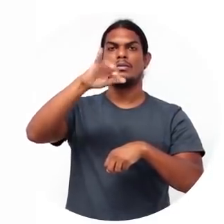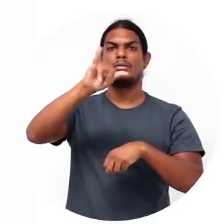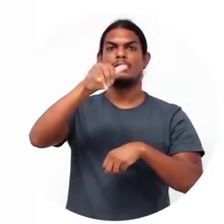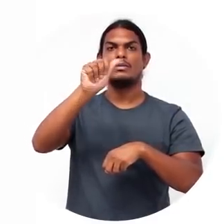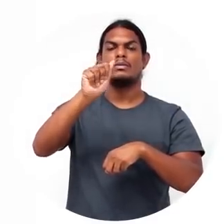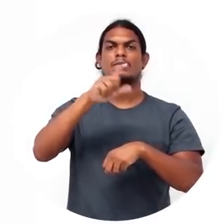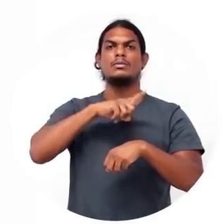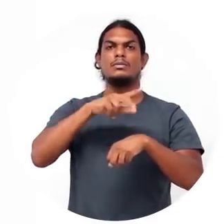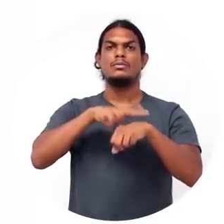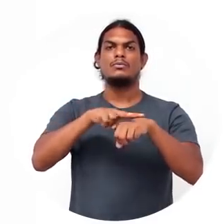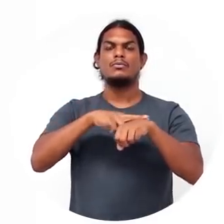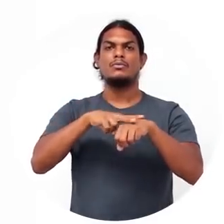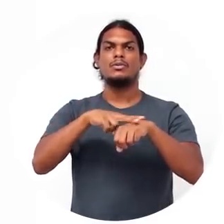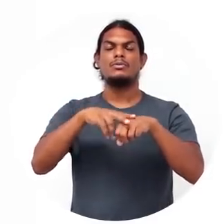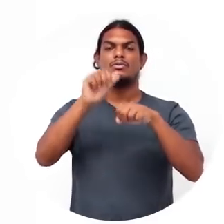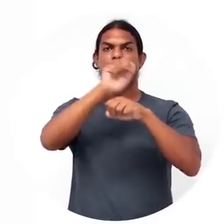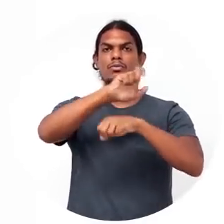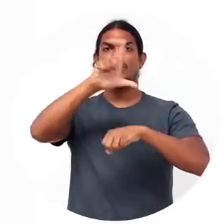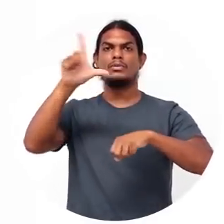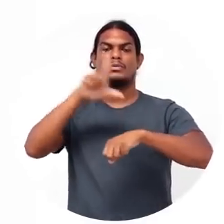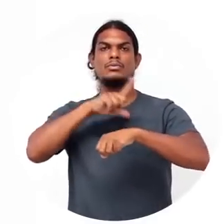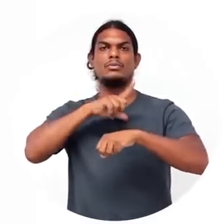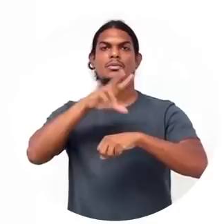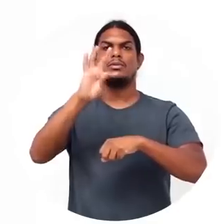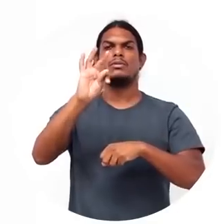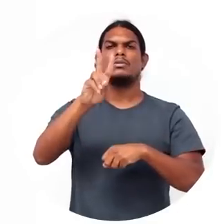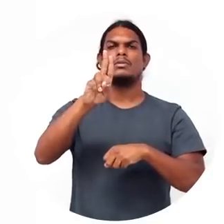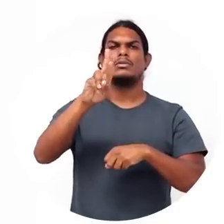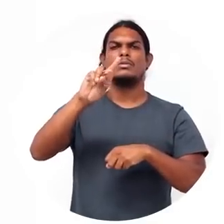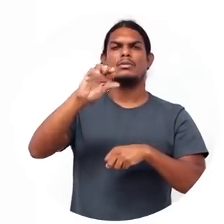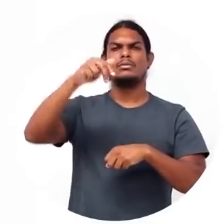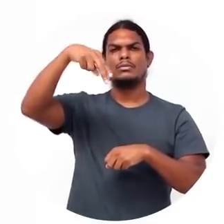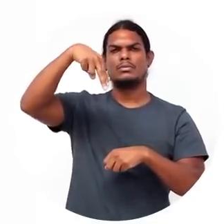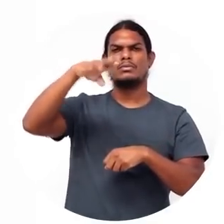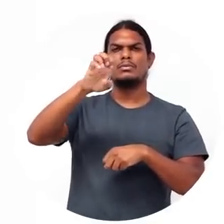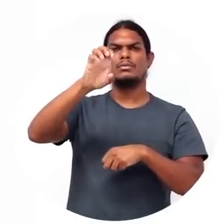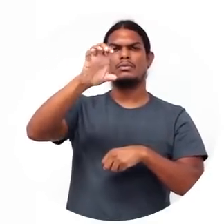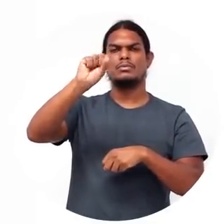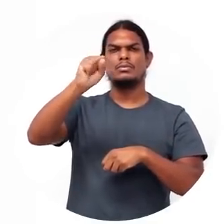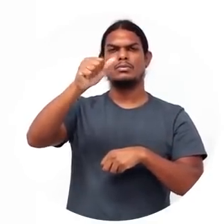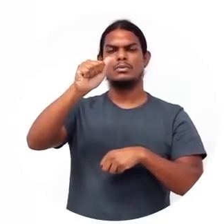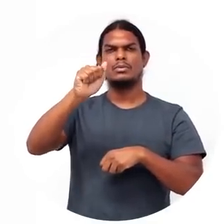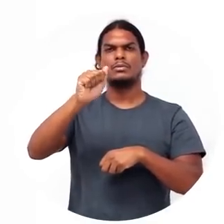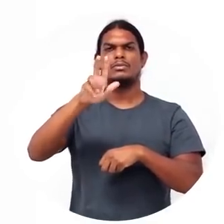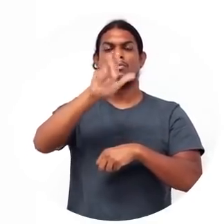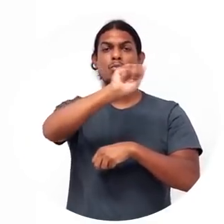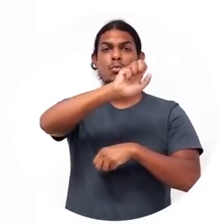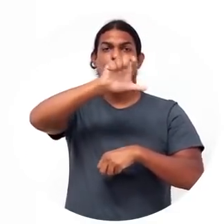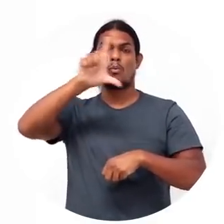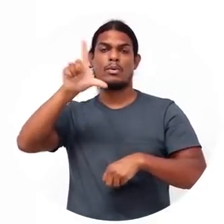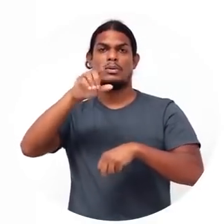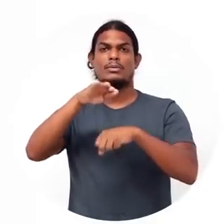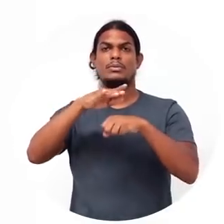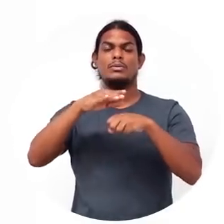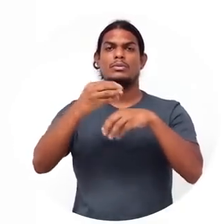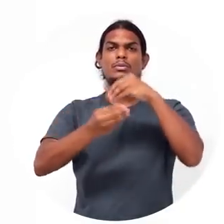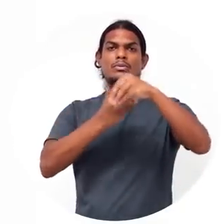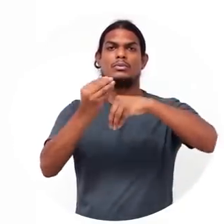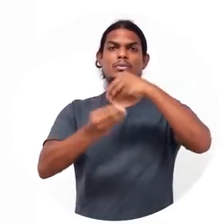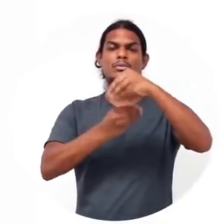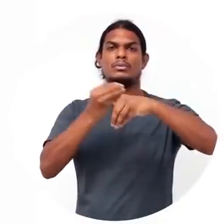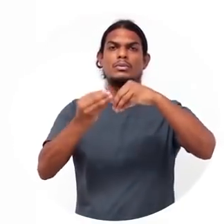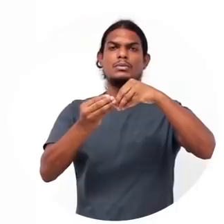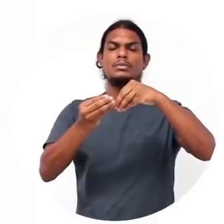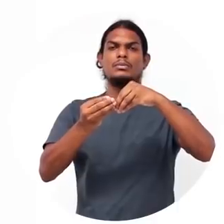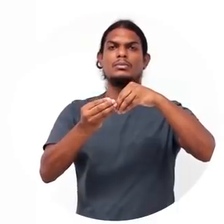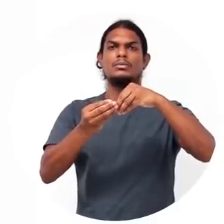o ciano, eu tenho o turquesa. Se eu misturo o azul com o ciano, eu tenho o celeste ou